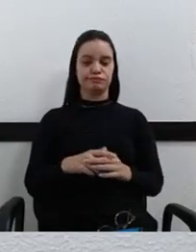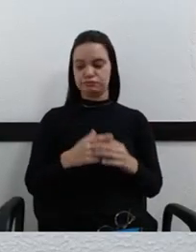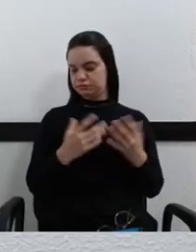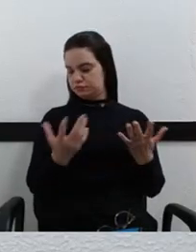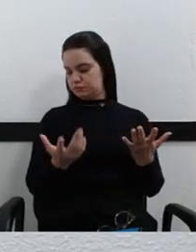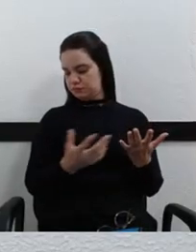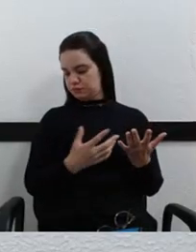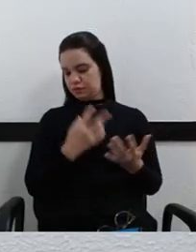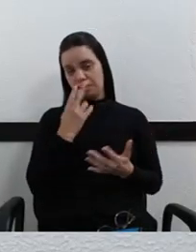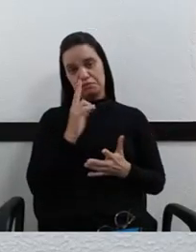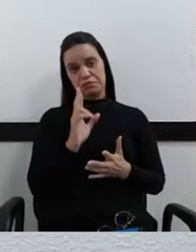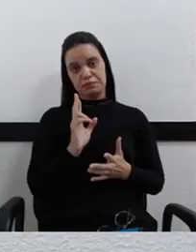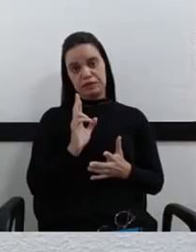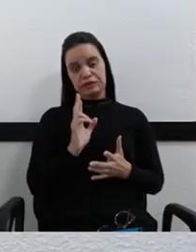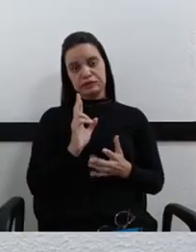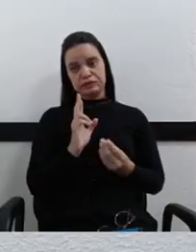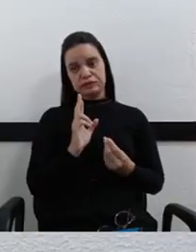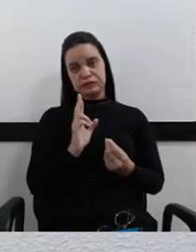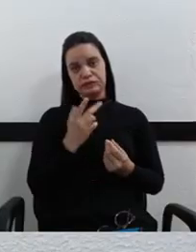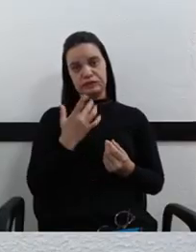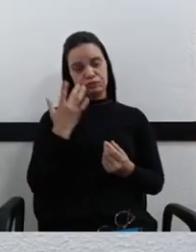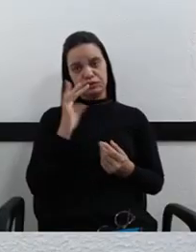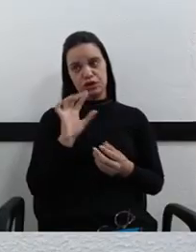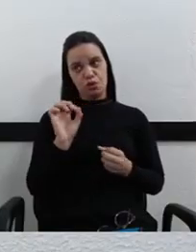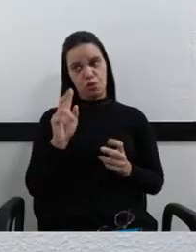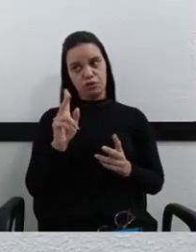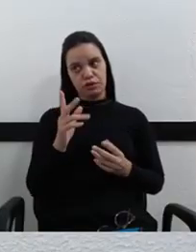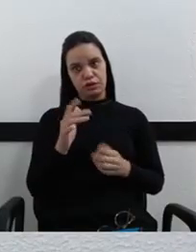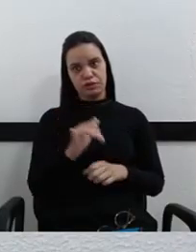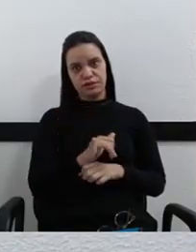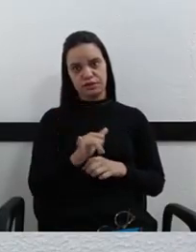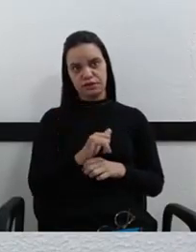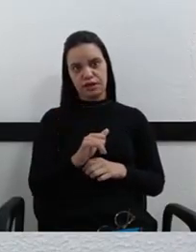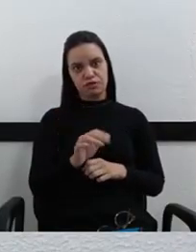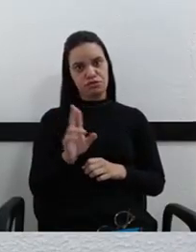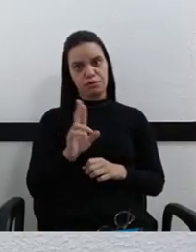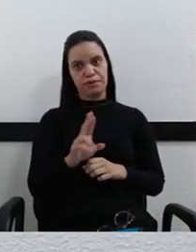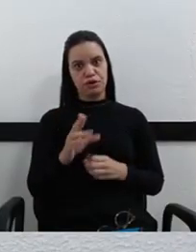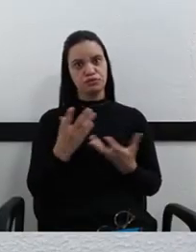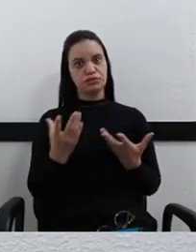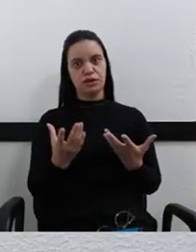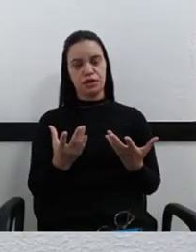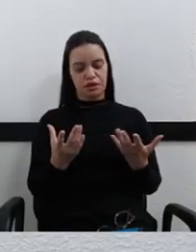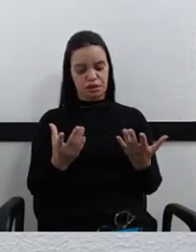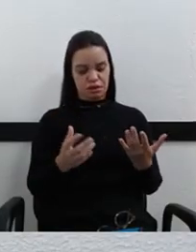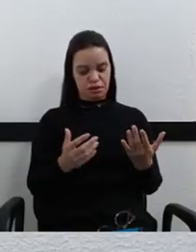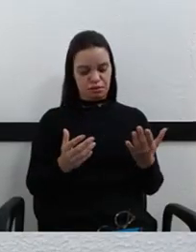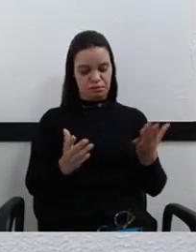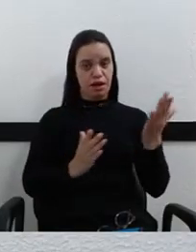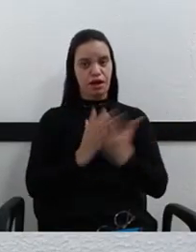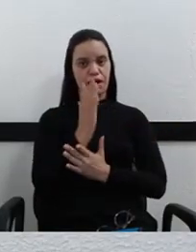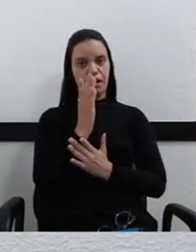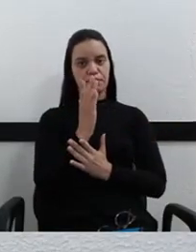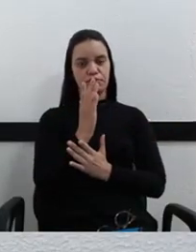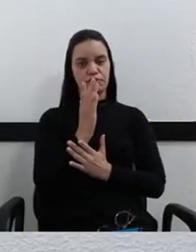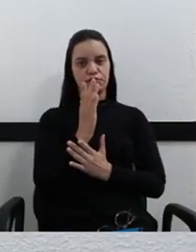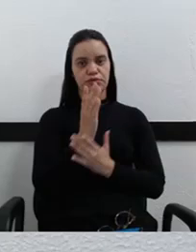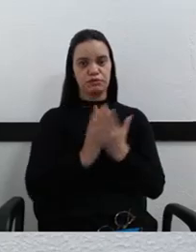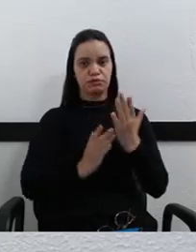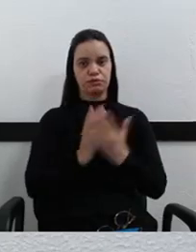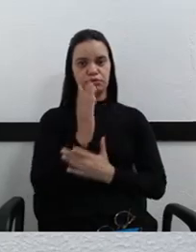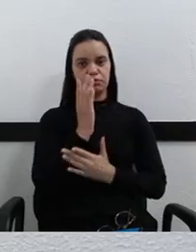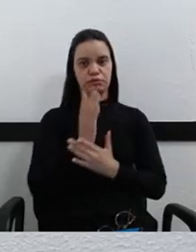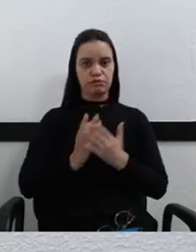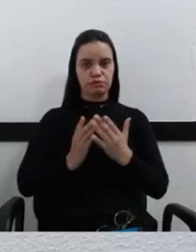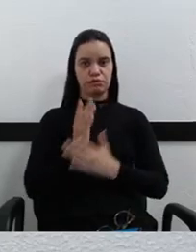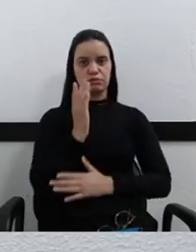me parece bastante, e eu não tenho outra palavra para usar, temerária a aprovação